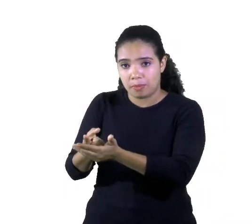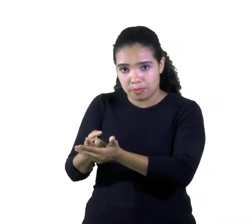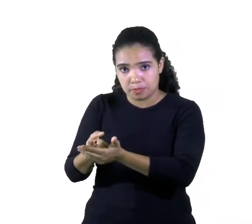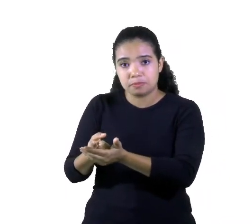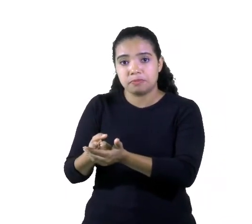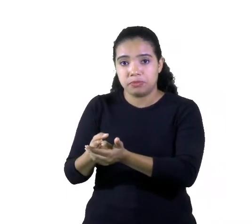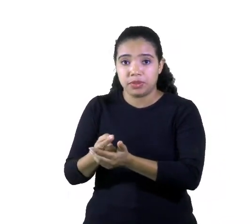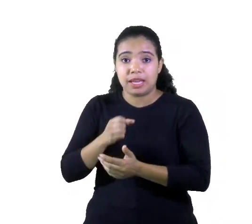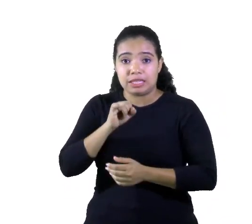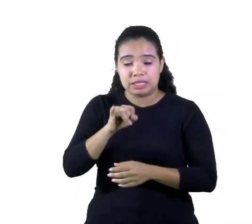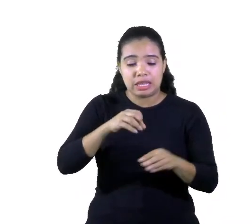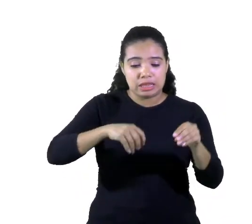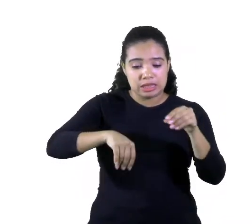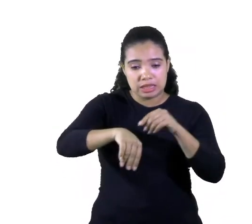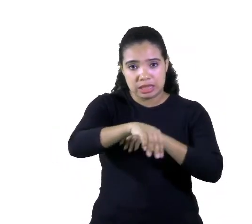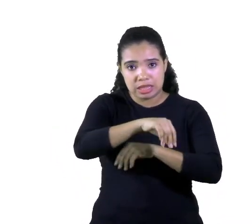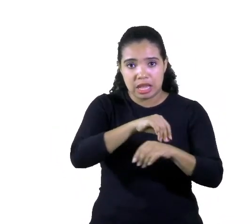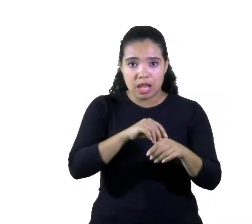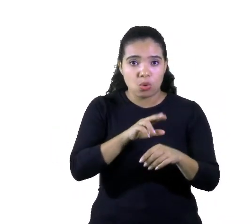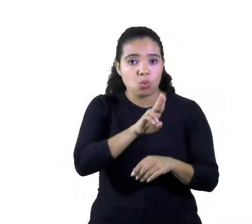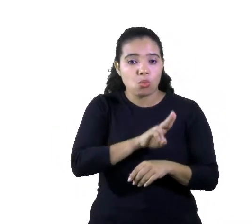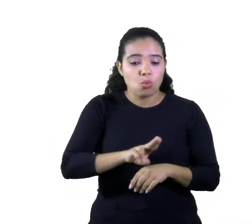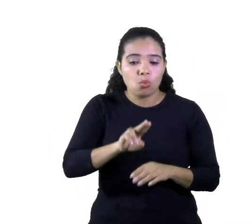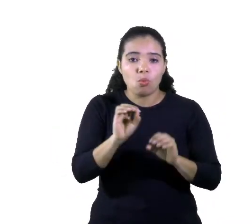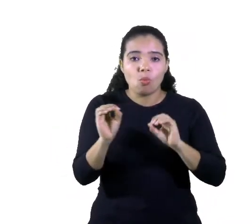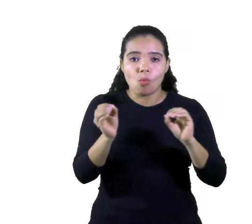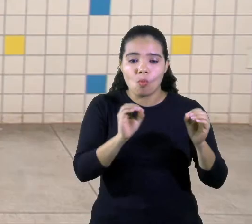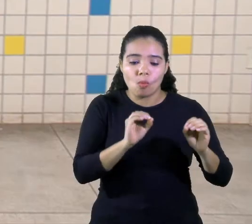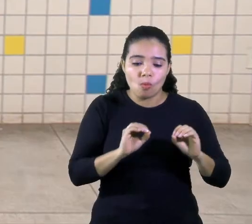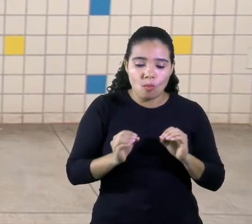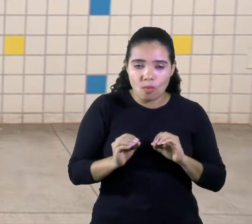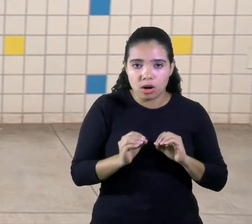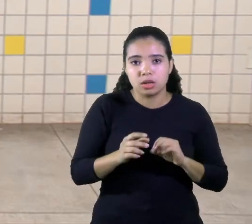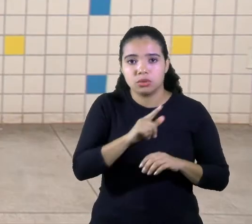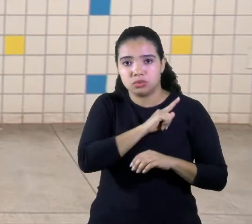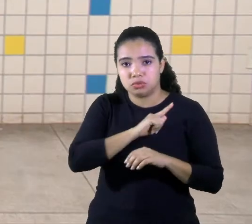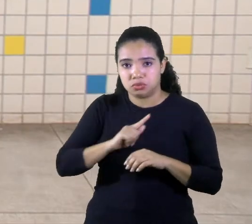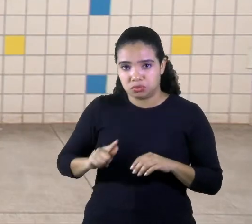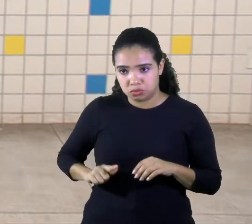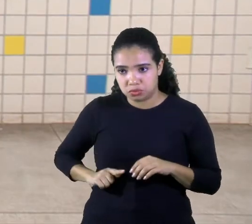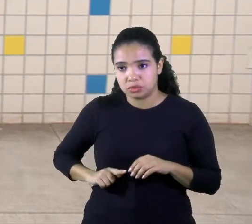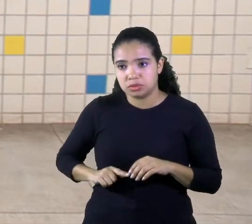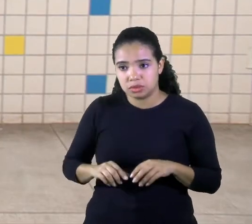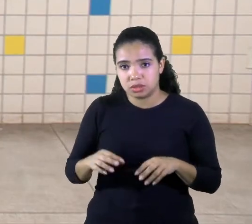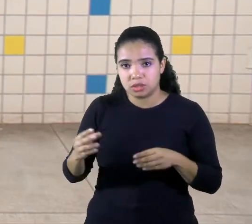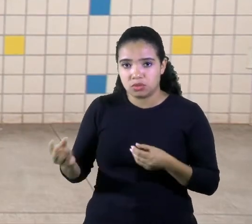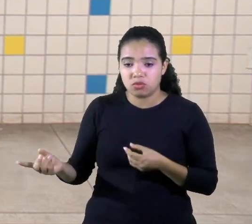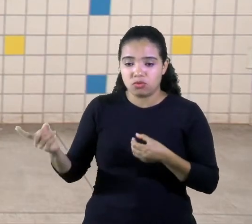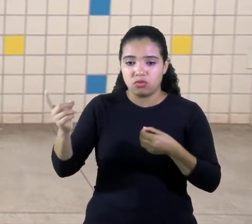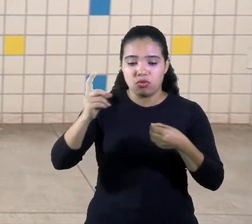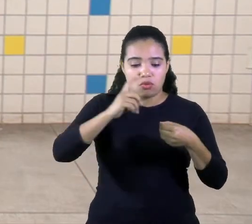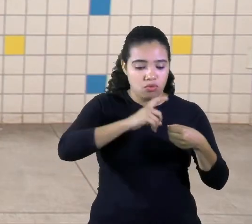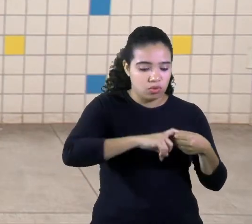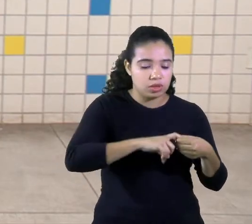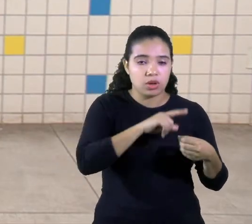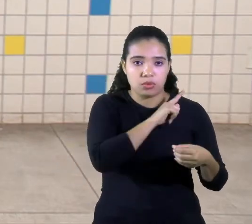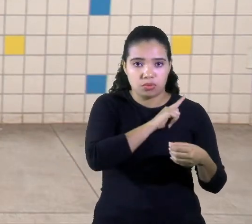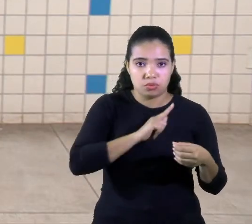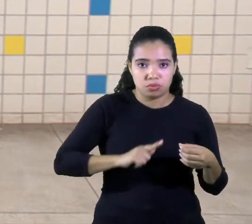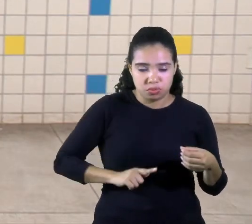terras devolutas eram aquelas terras sem uso e que o governo, que voltava para as mãos do Estado.